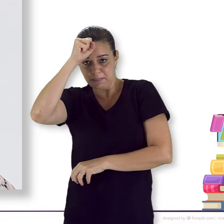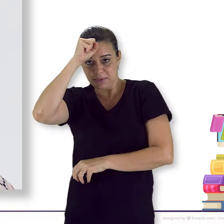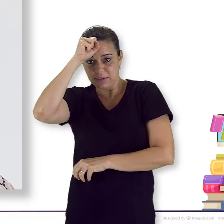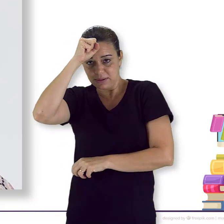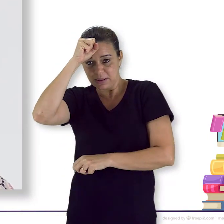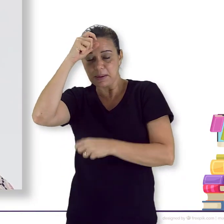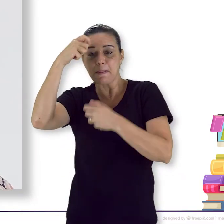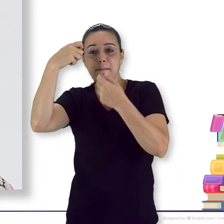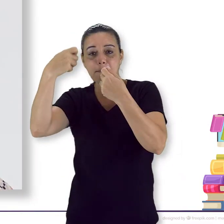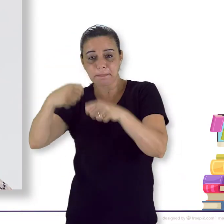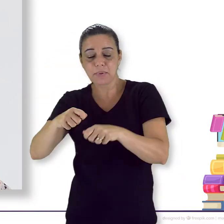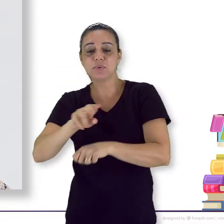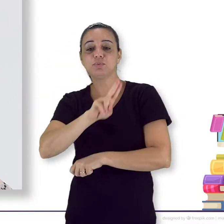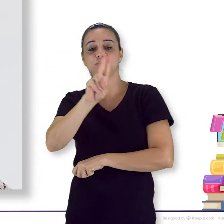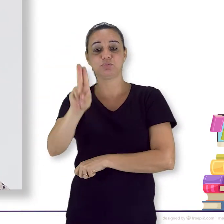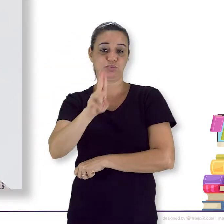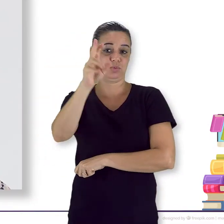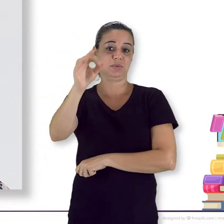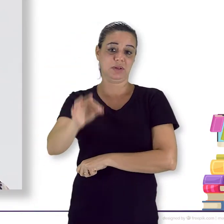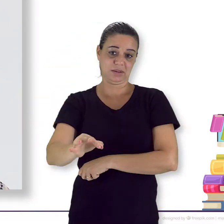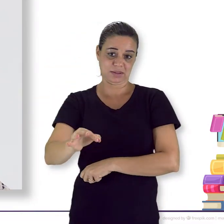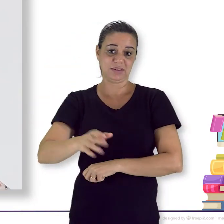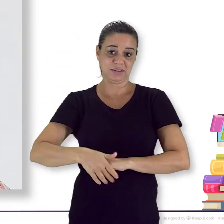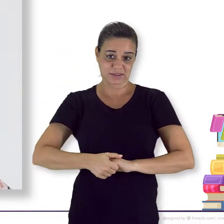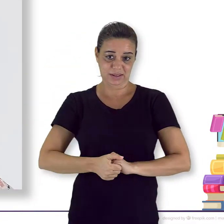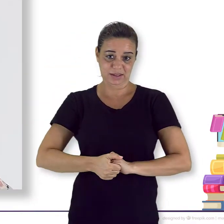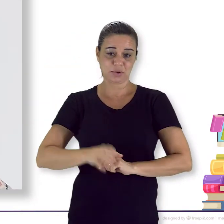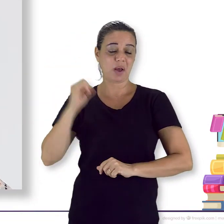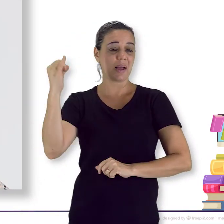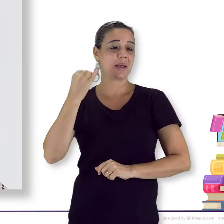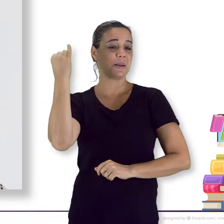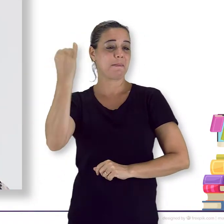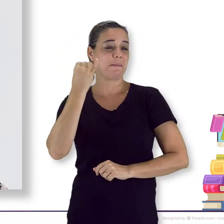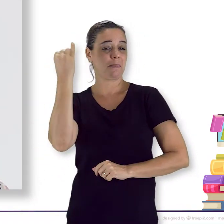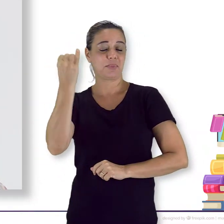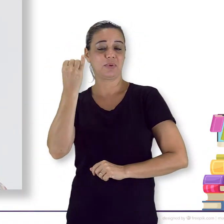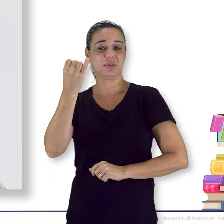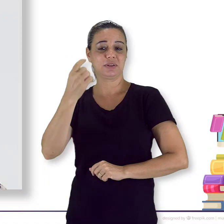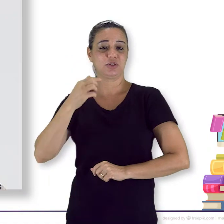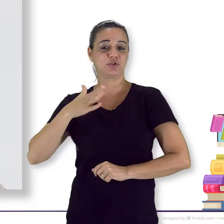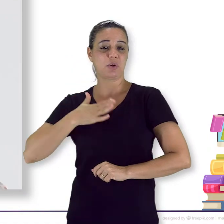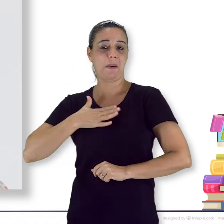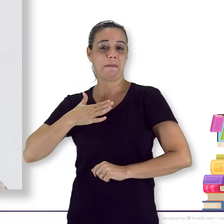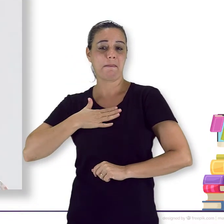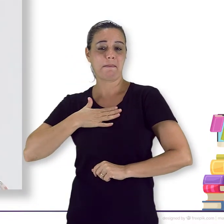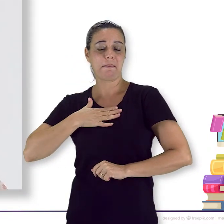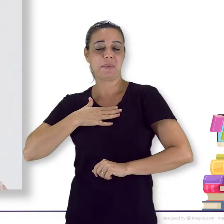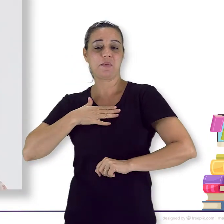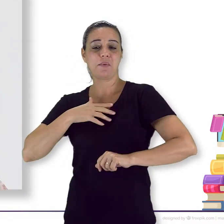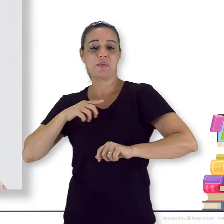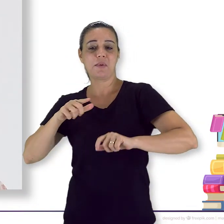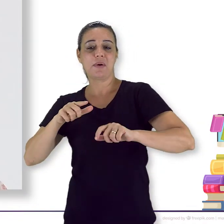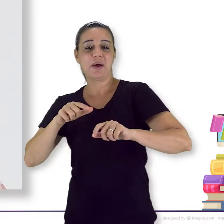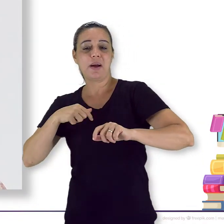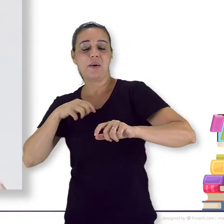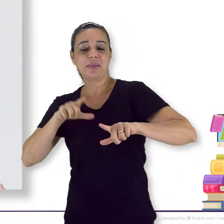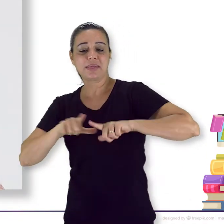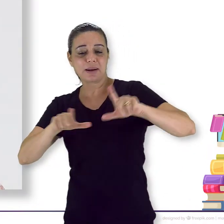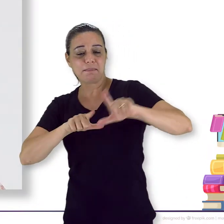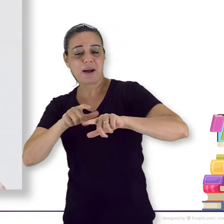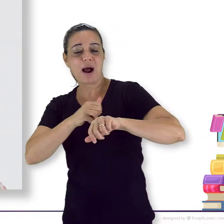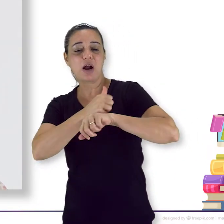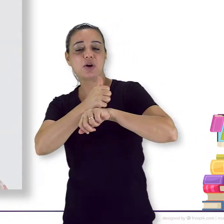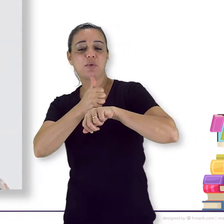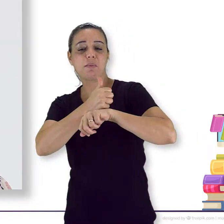aquilo que ele está aprendendo, ele é possível de ser utilizado, que vai ser importante para a sua atuação